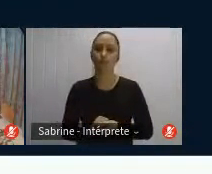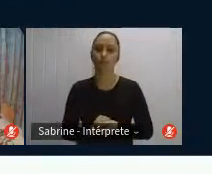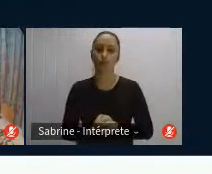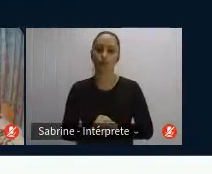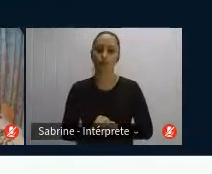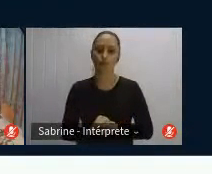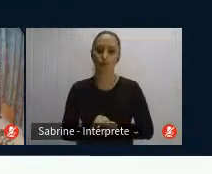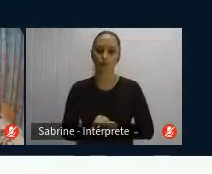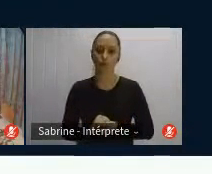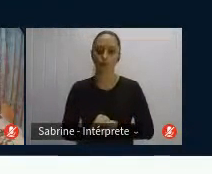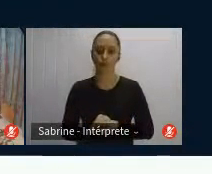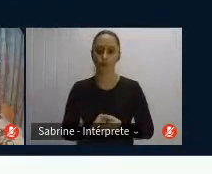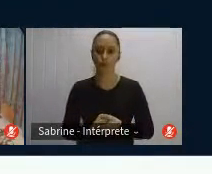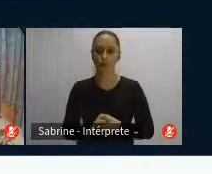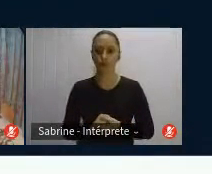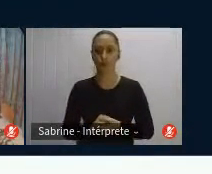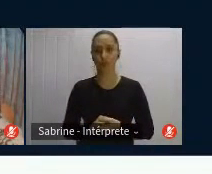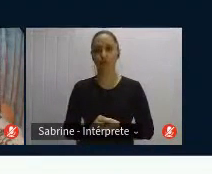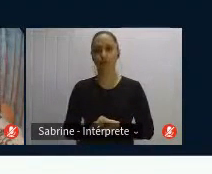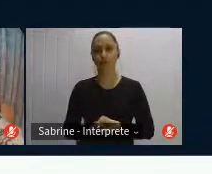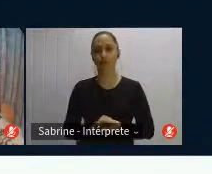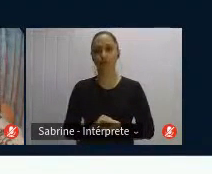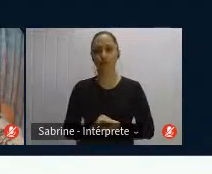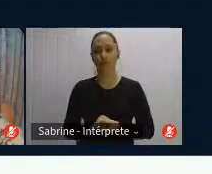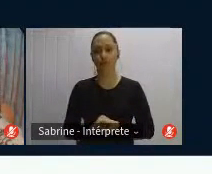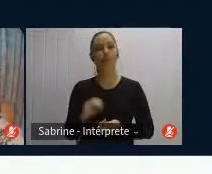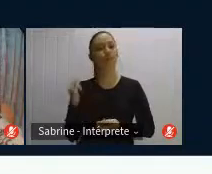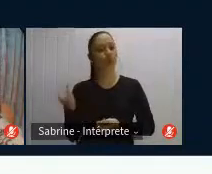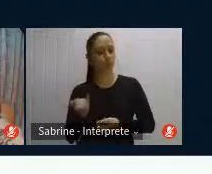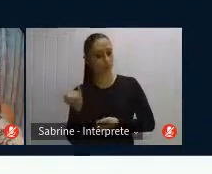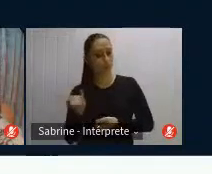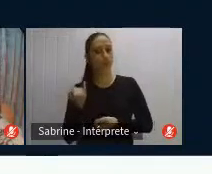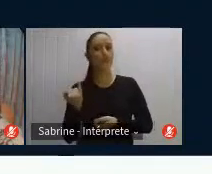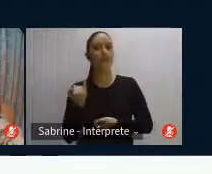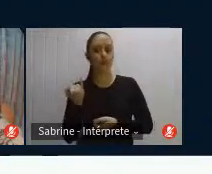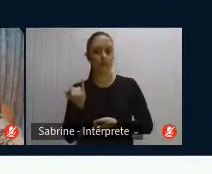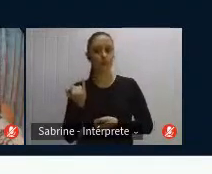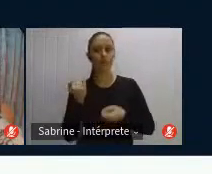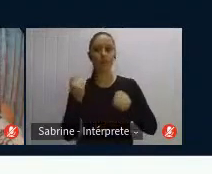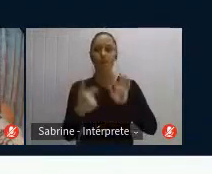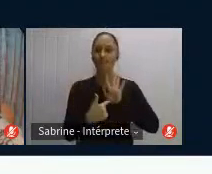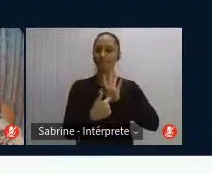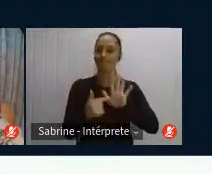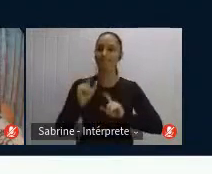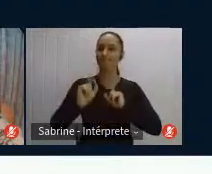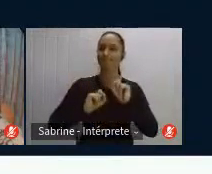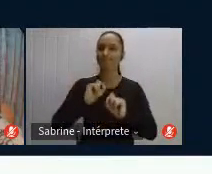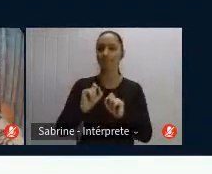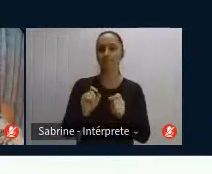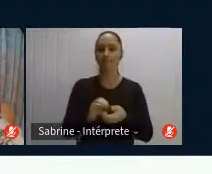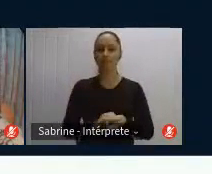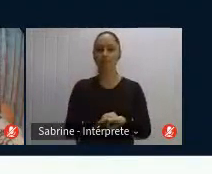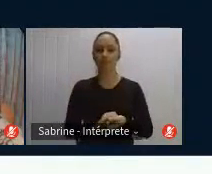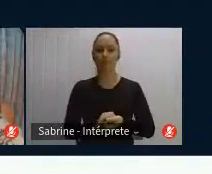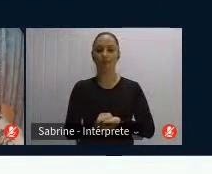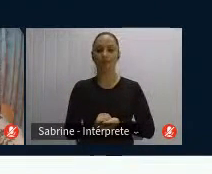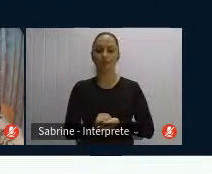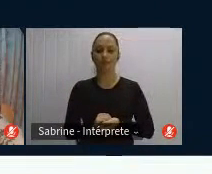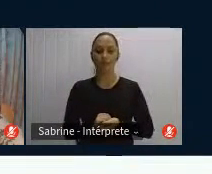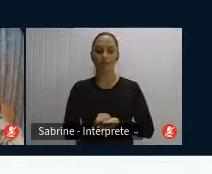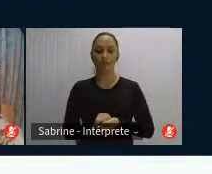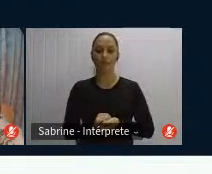Muito bem, então, acho que é importante, né, destacar que o papel da